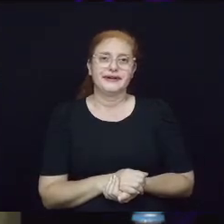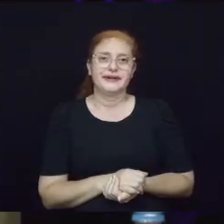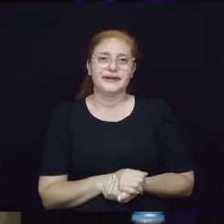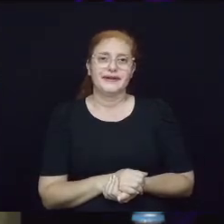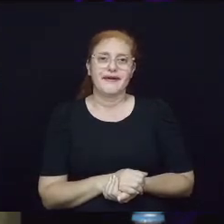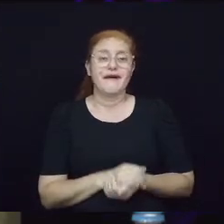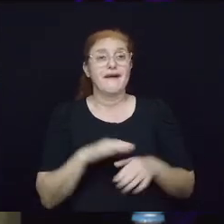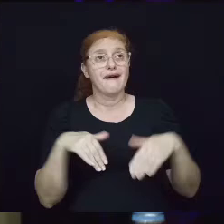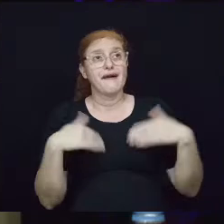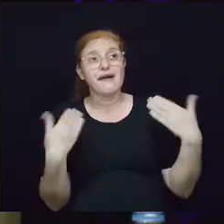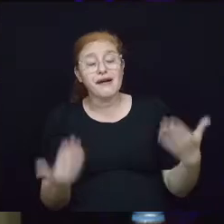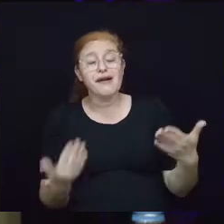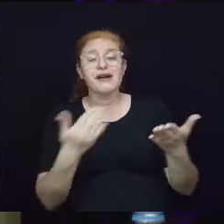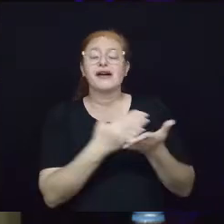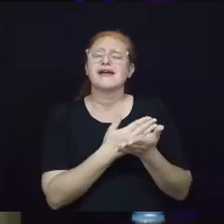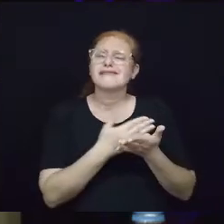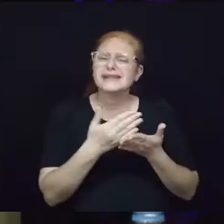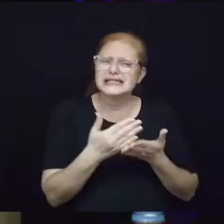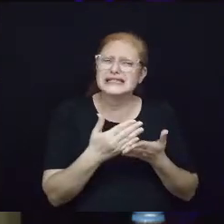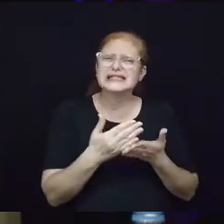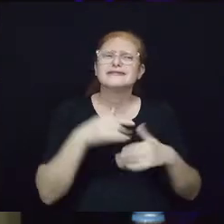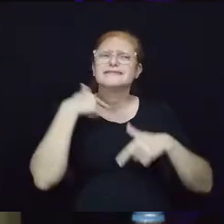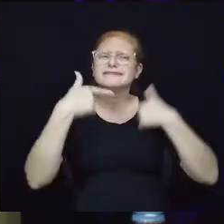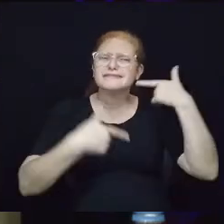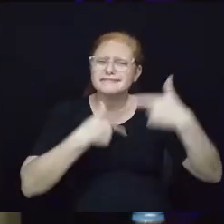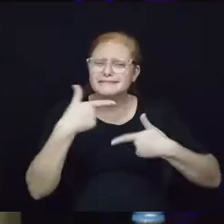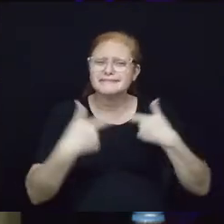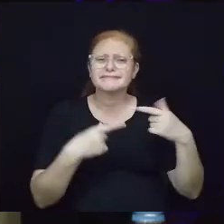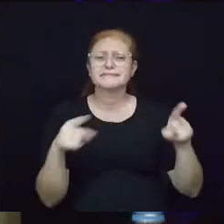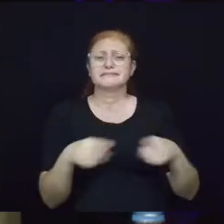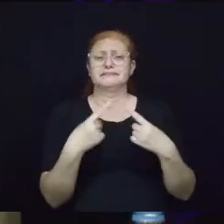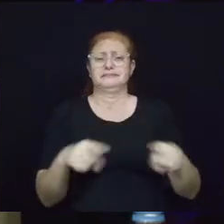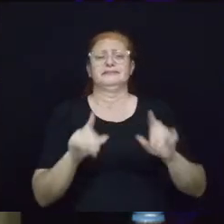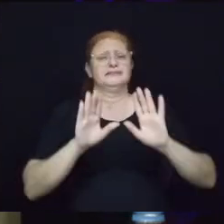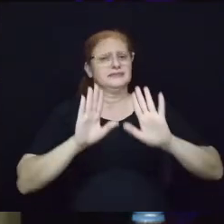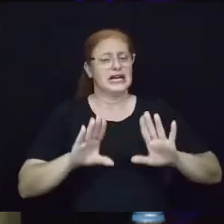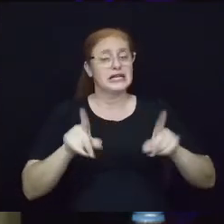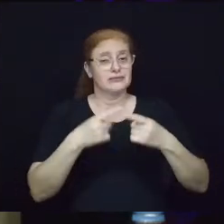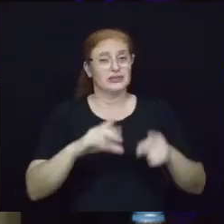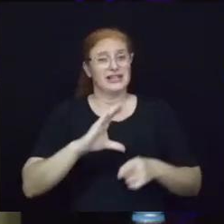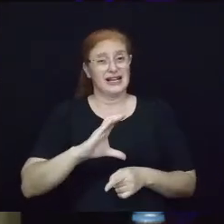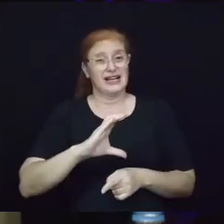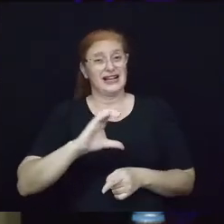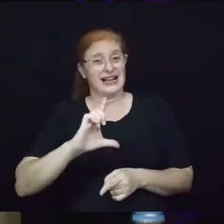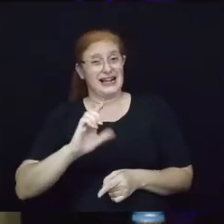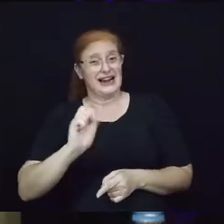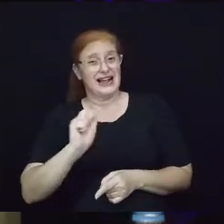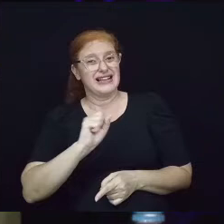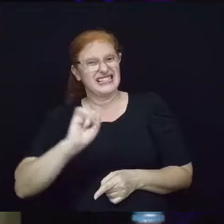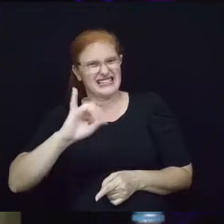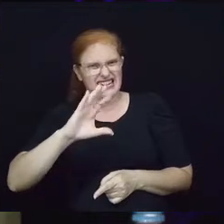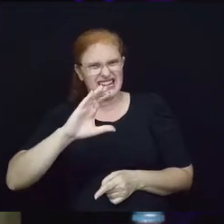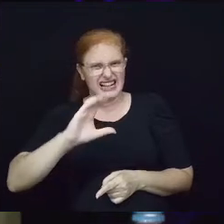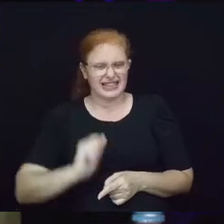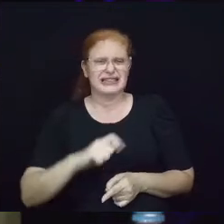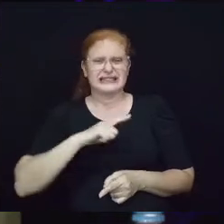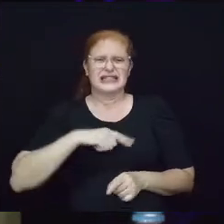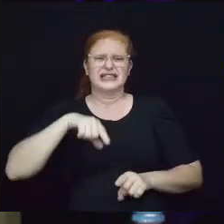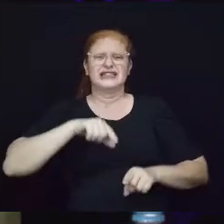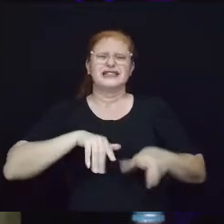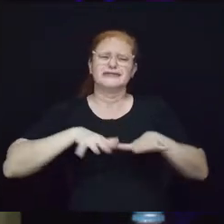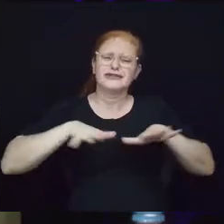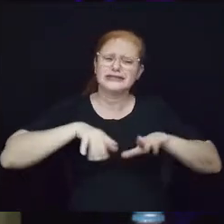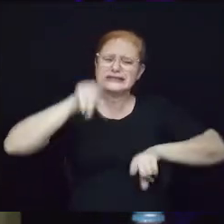E aí meio que aí que eu comecei a trabalhar com música. Só que a música clássica, ela às vezes tem um andamento muito variado, assim, tem